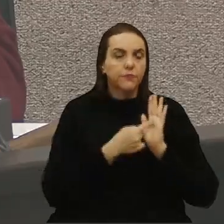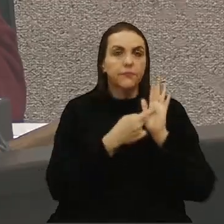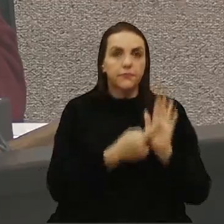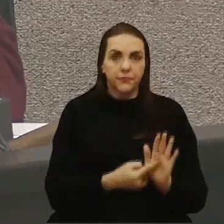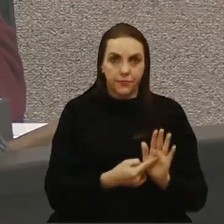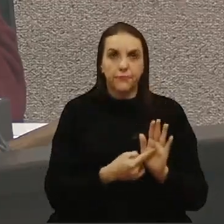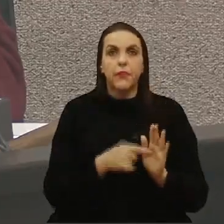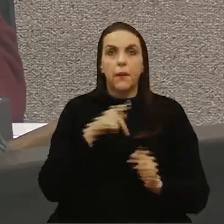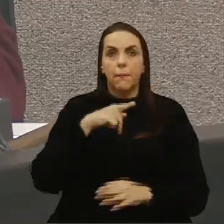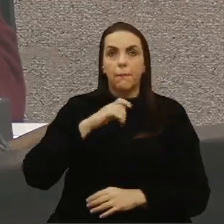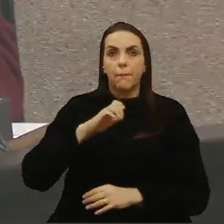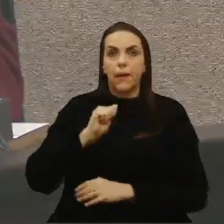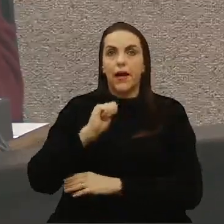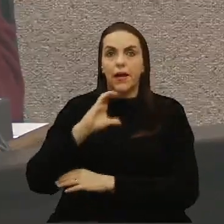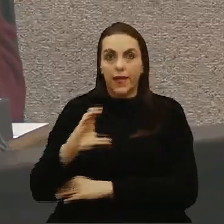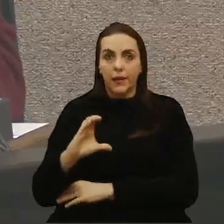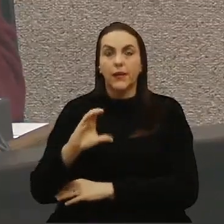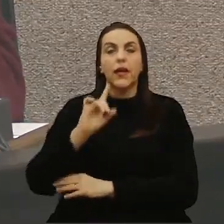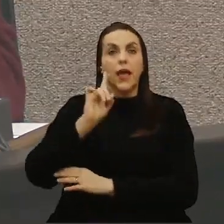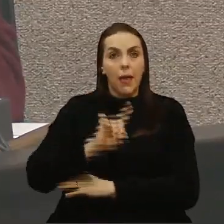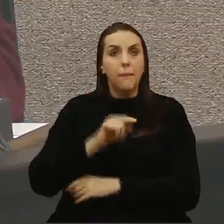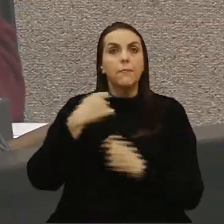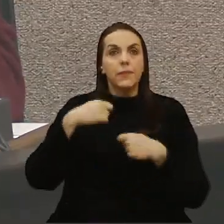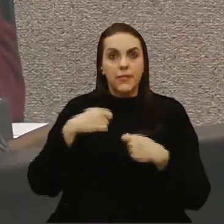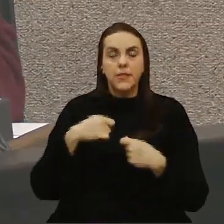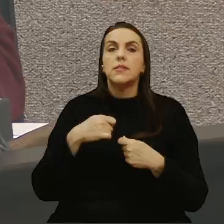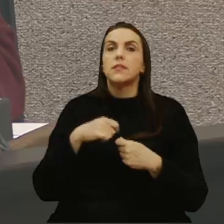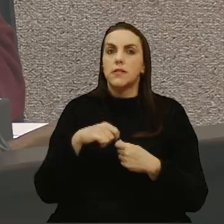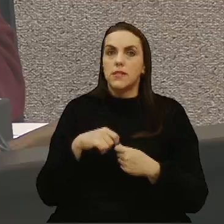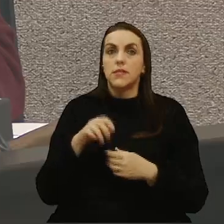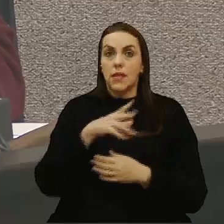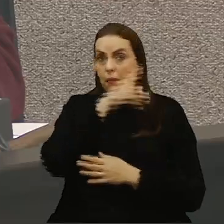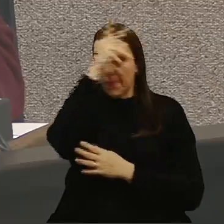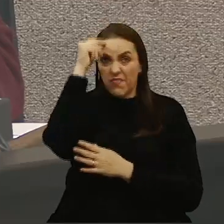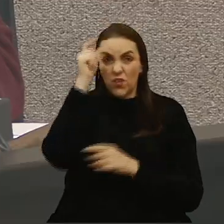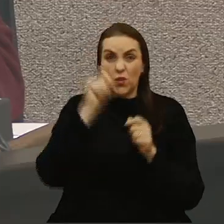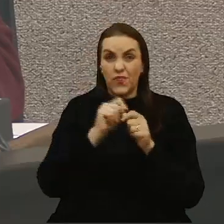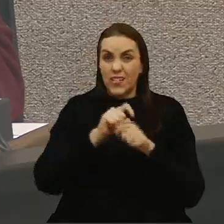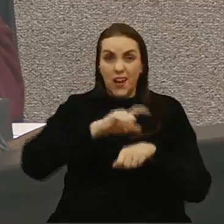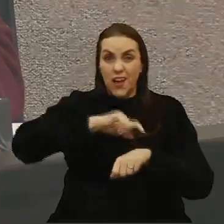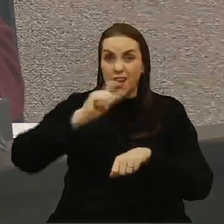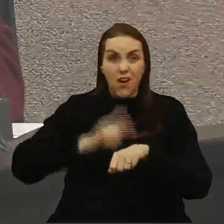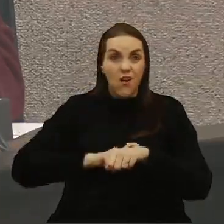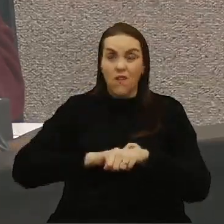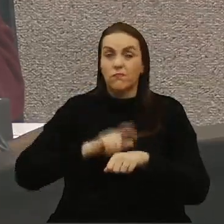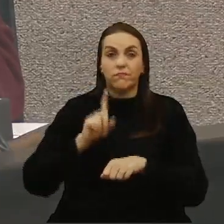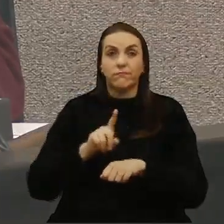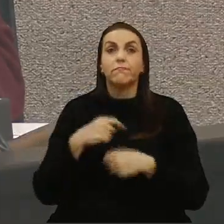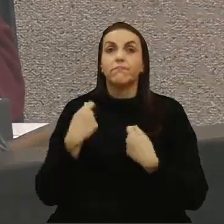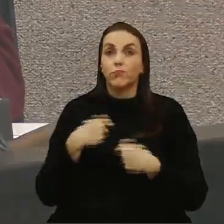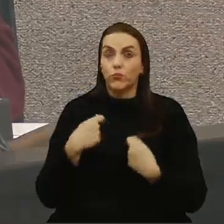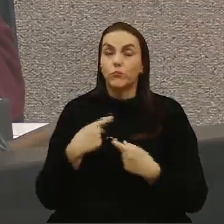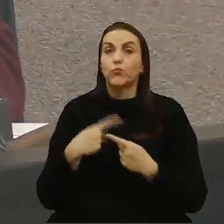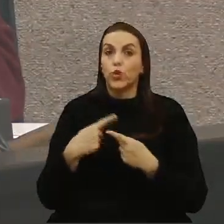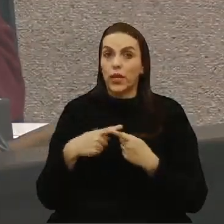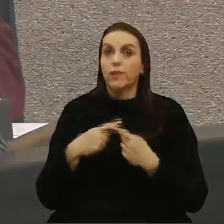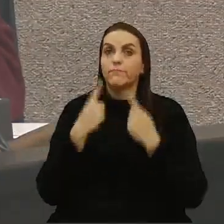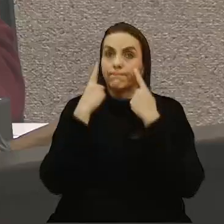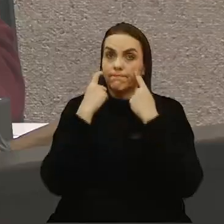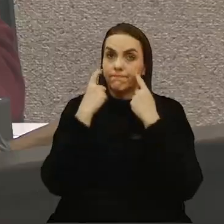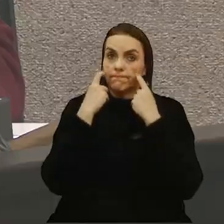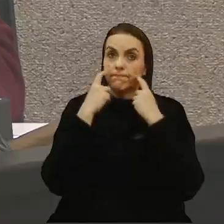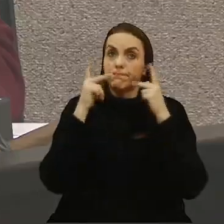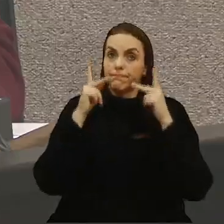a gente precisa de providências da prefeitura imediatamente, porque senão daqui a pouco estaremos chorando aqui